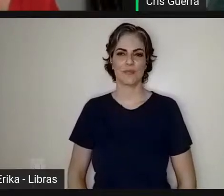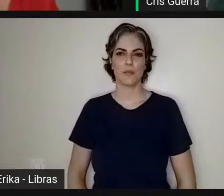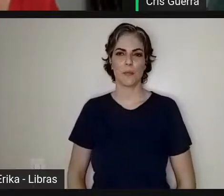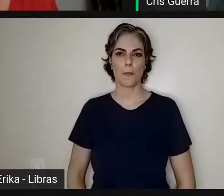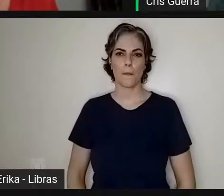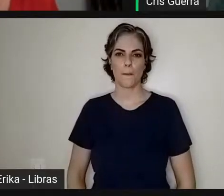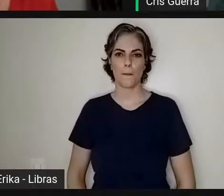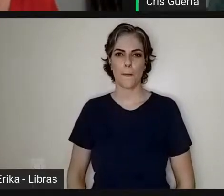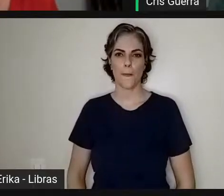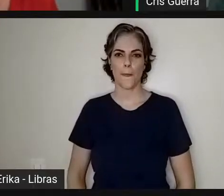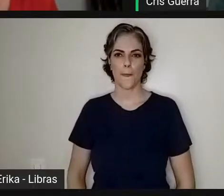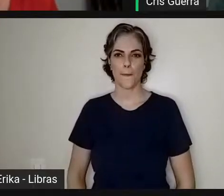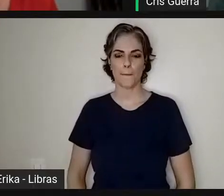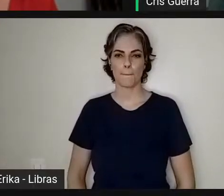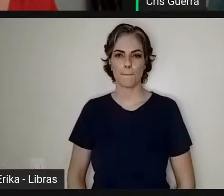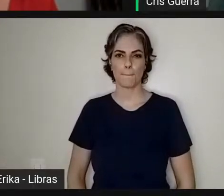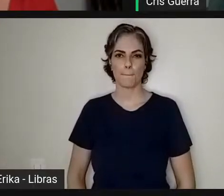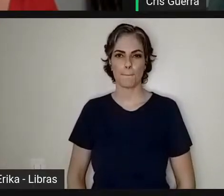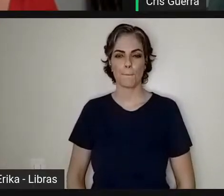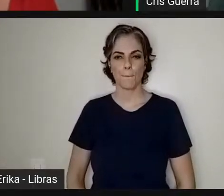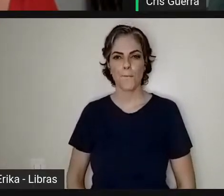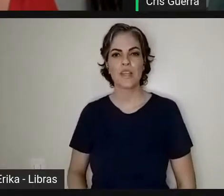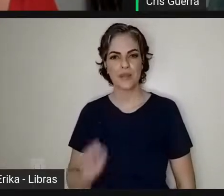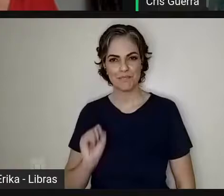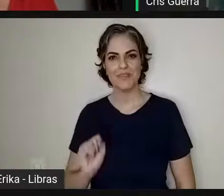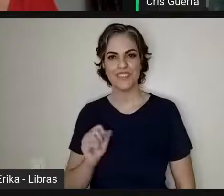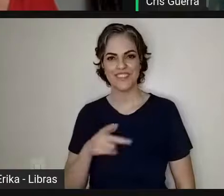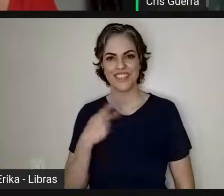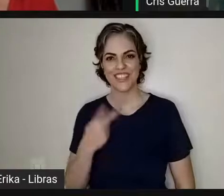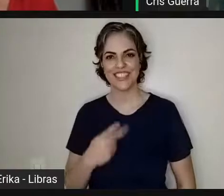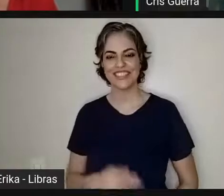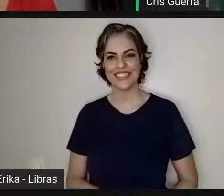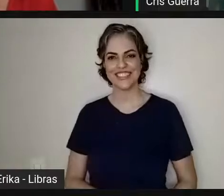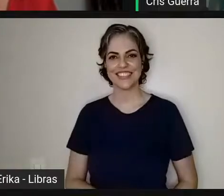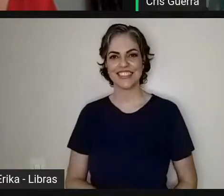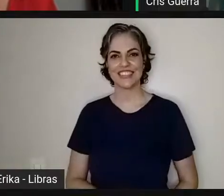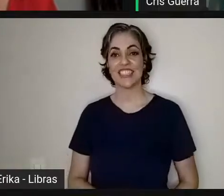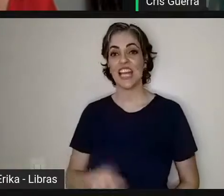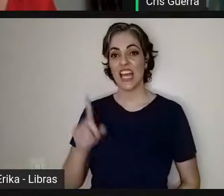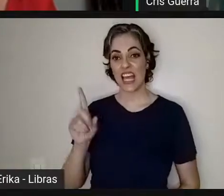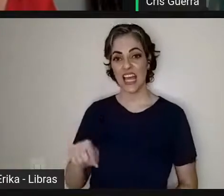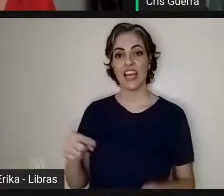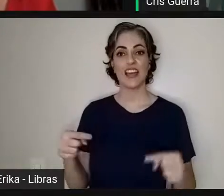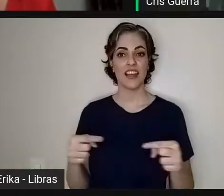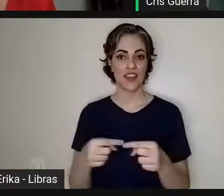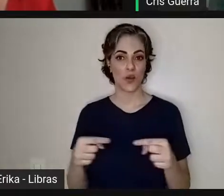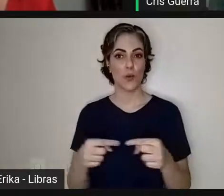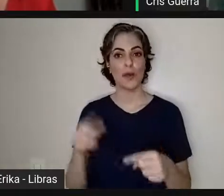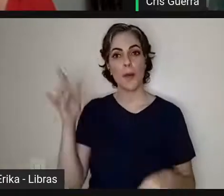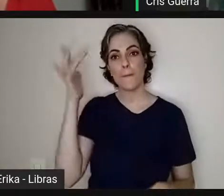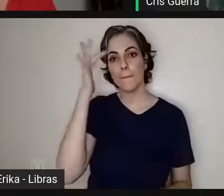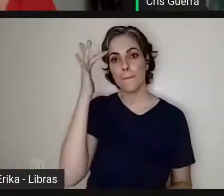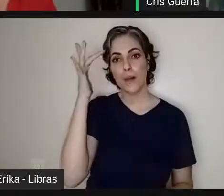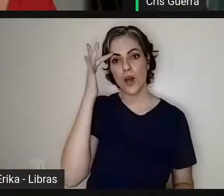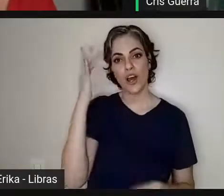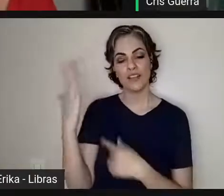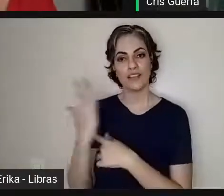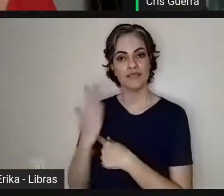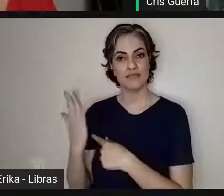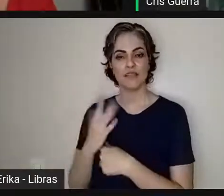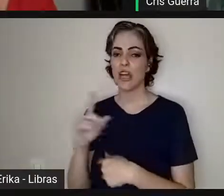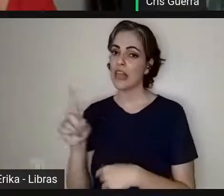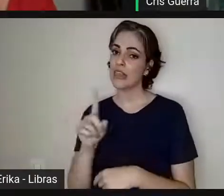terminar e eu não deixei. Não, é porque tem a ver com a moda como aliada também, como uma parceira, não é uma escravidão,